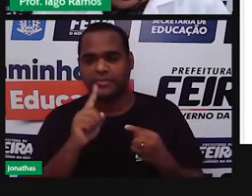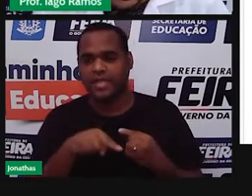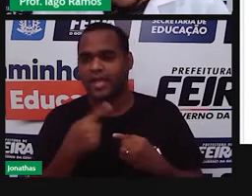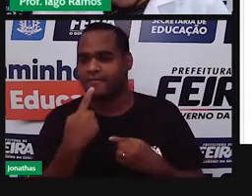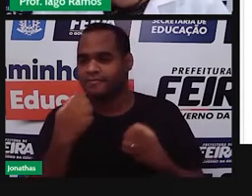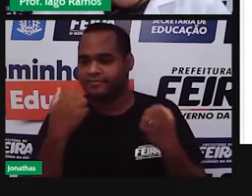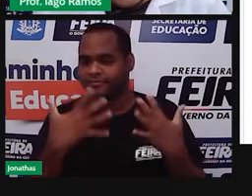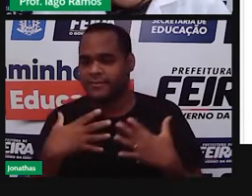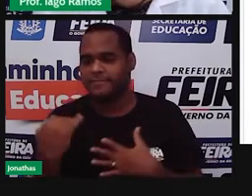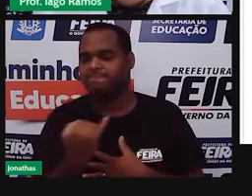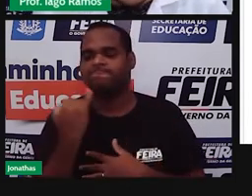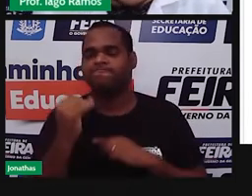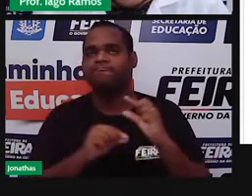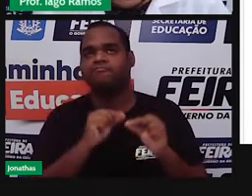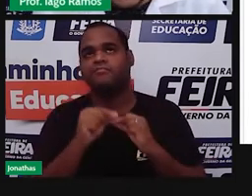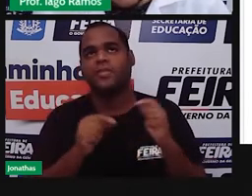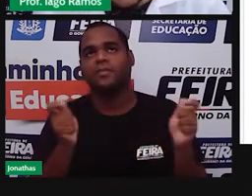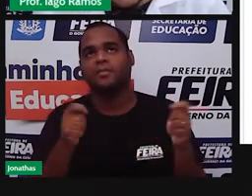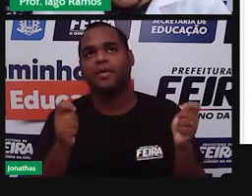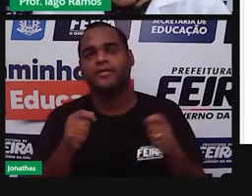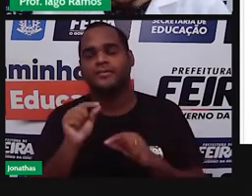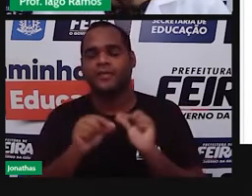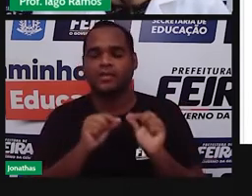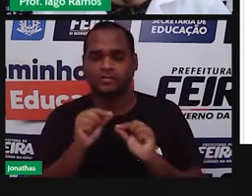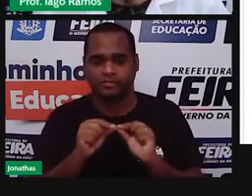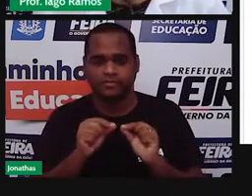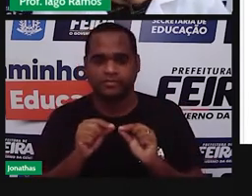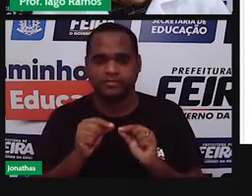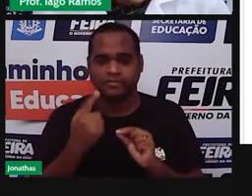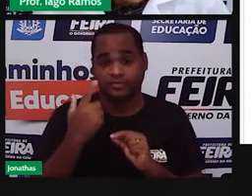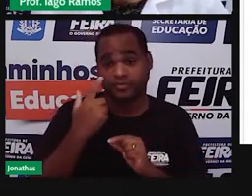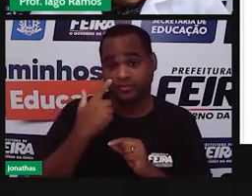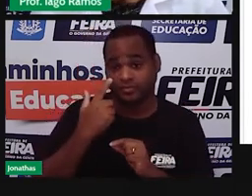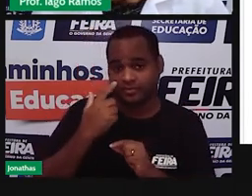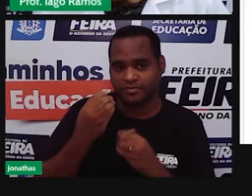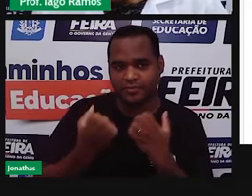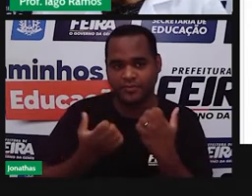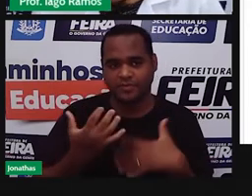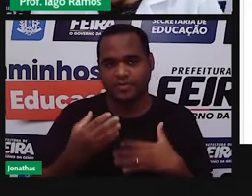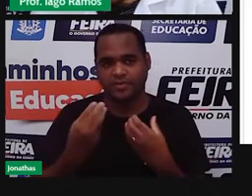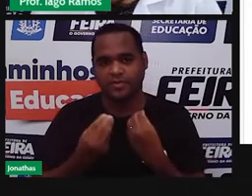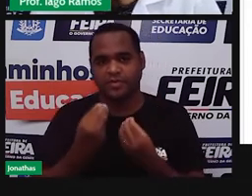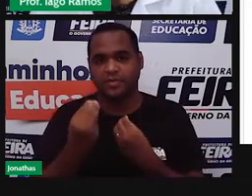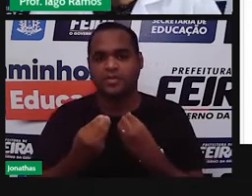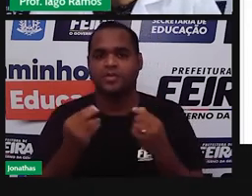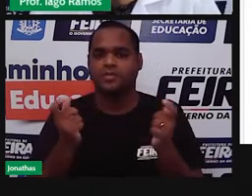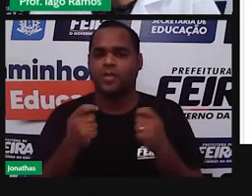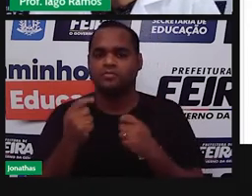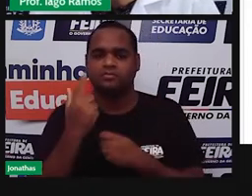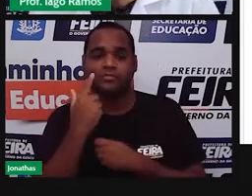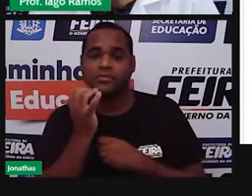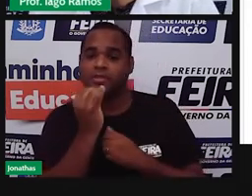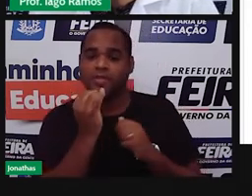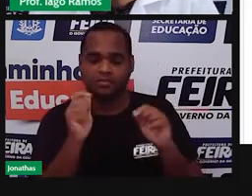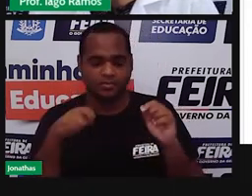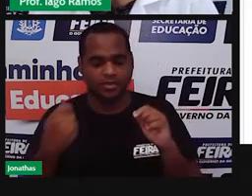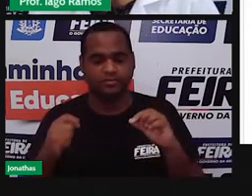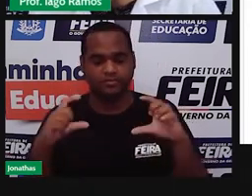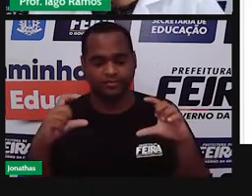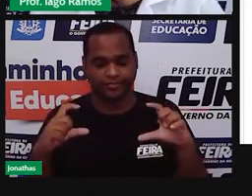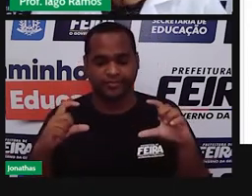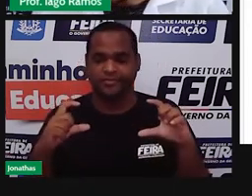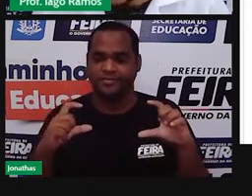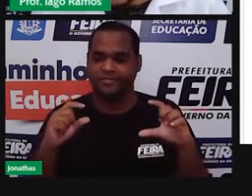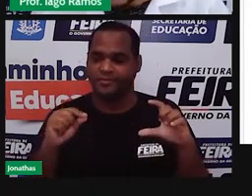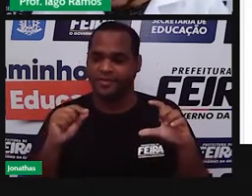Essa mesma operação pode ser escrita dessa maneira, tá? A gente pode até colocar em parênteses, se a